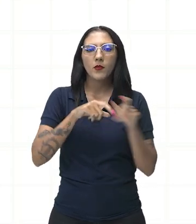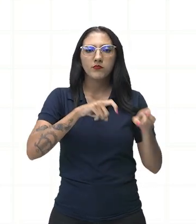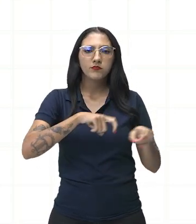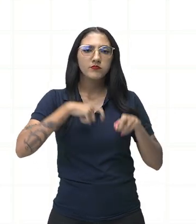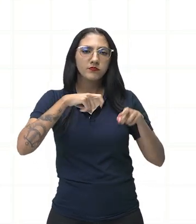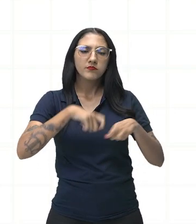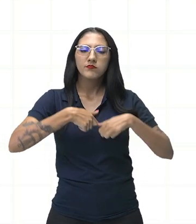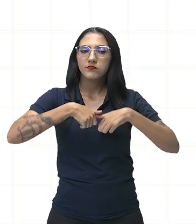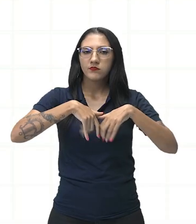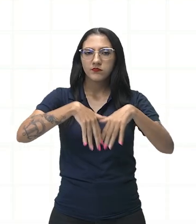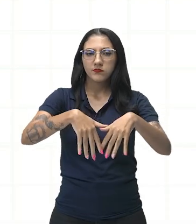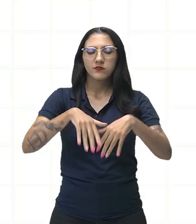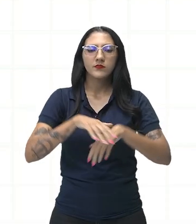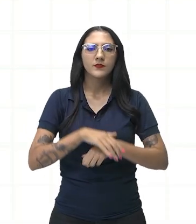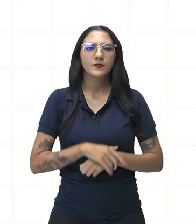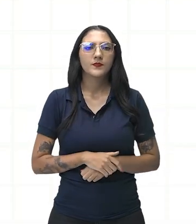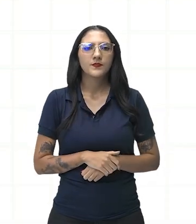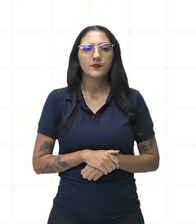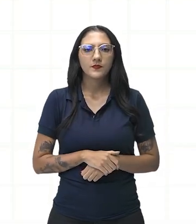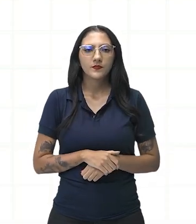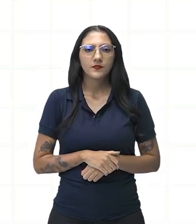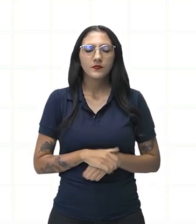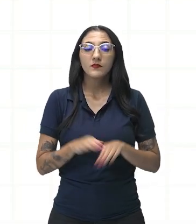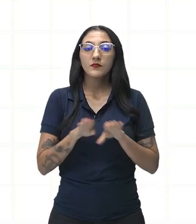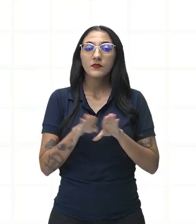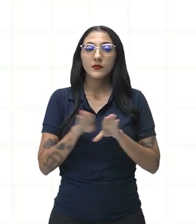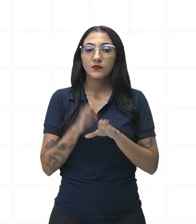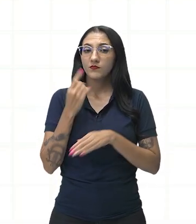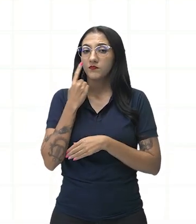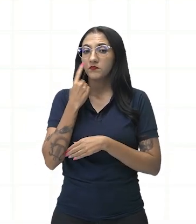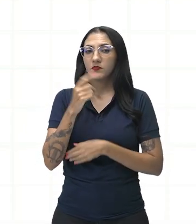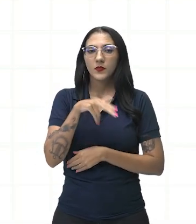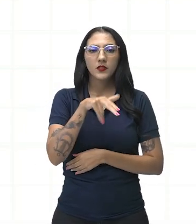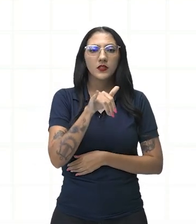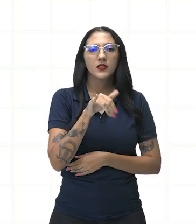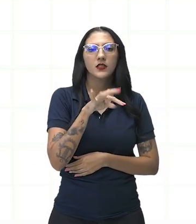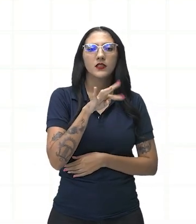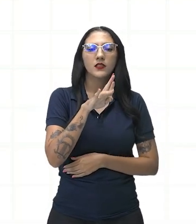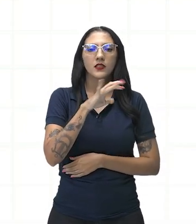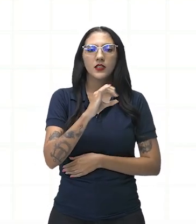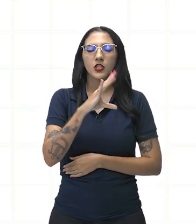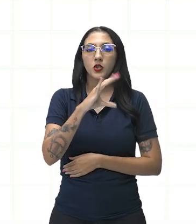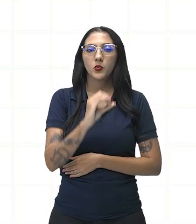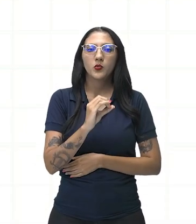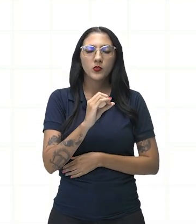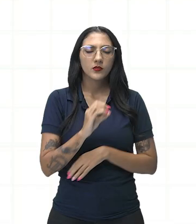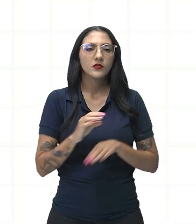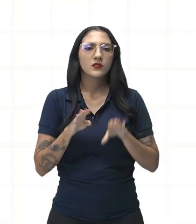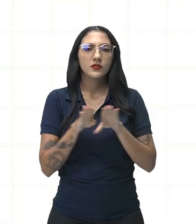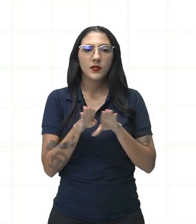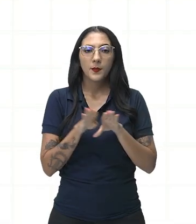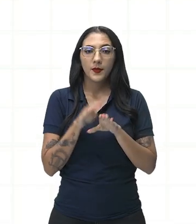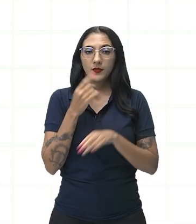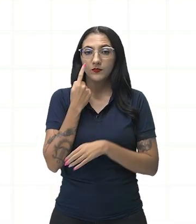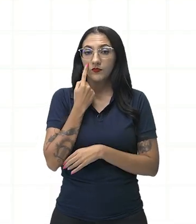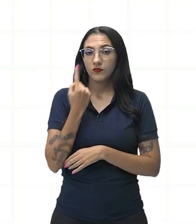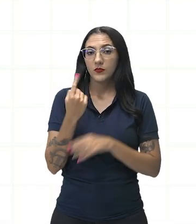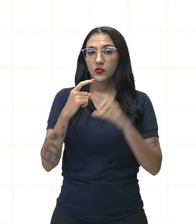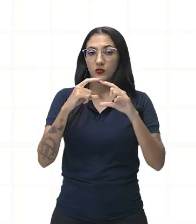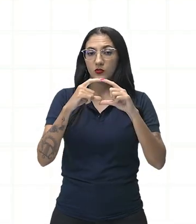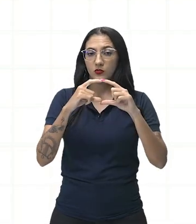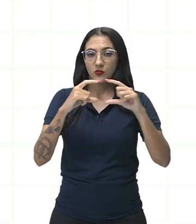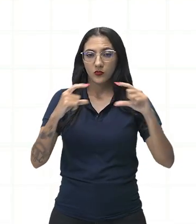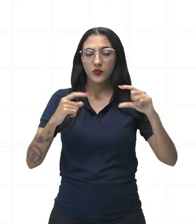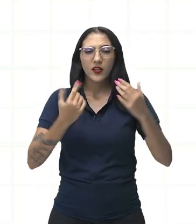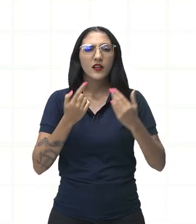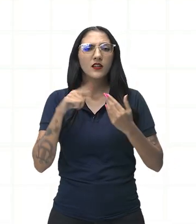também apresentam. Por último, temos aqui o ácido nítrico, na sua fórmula HNO3, e